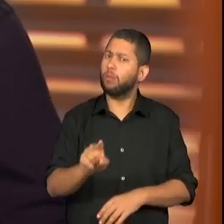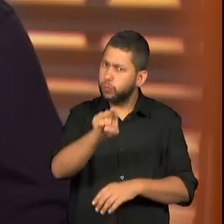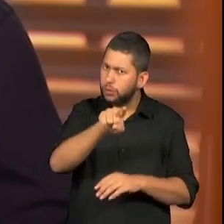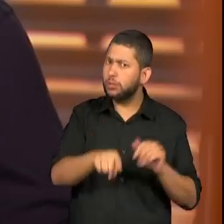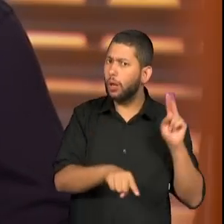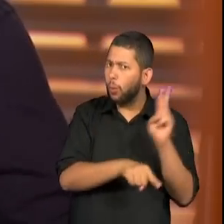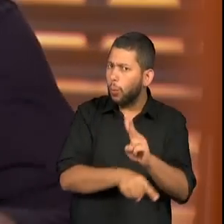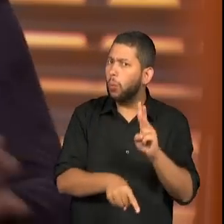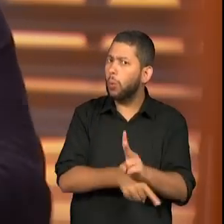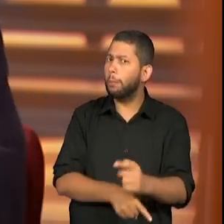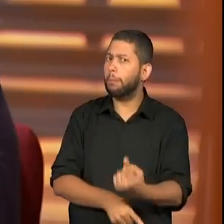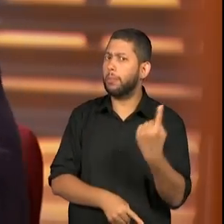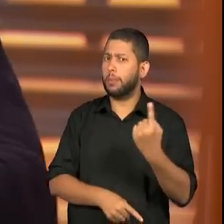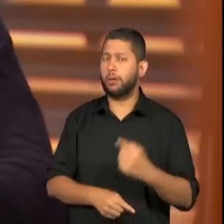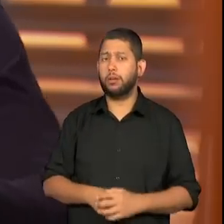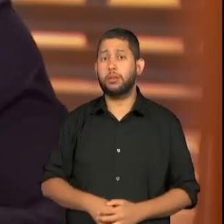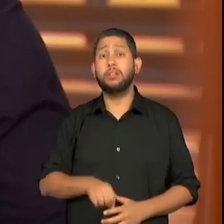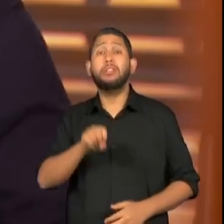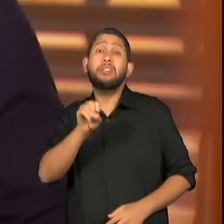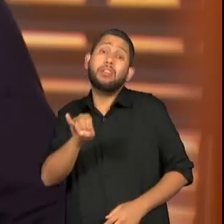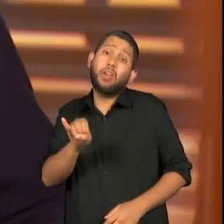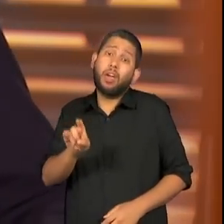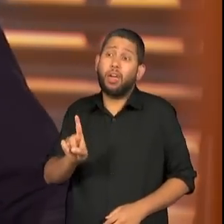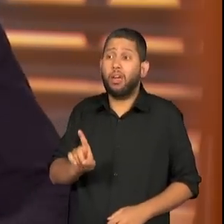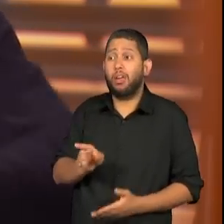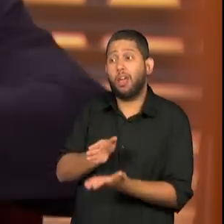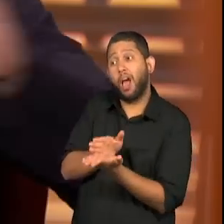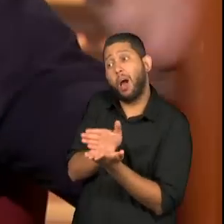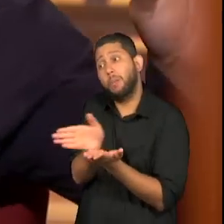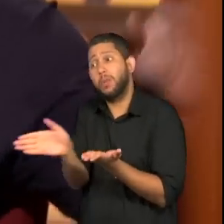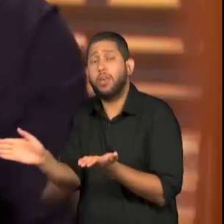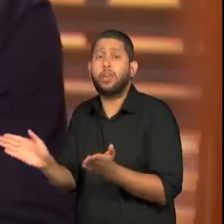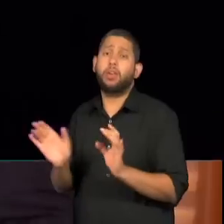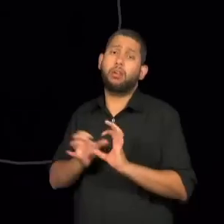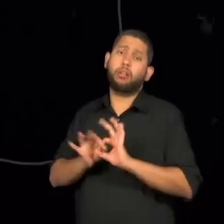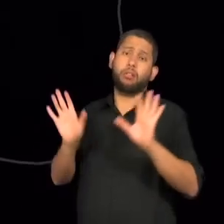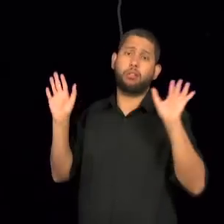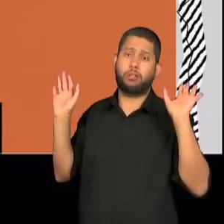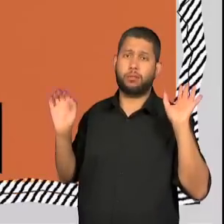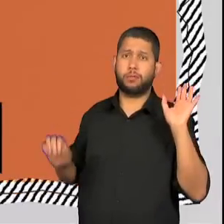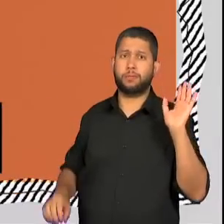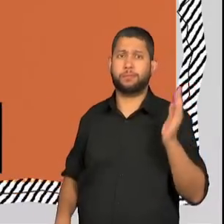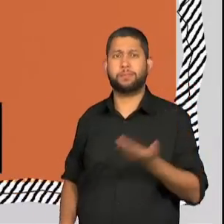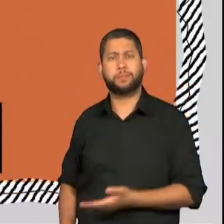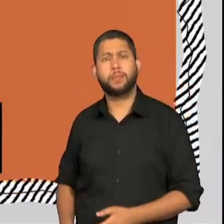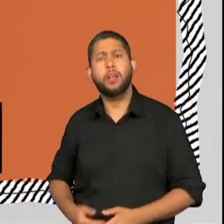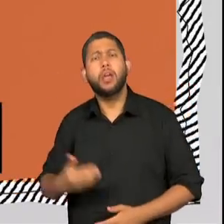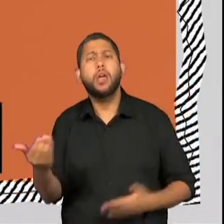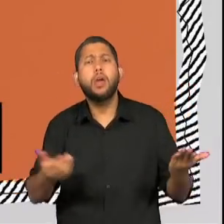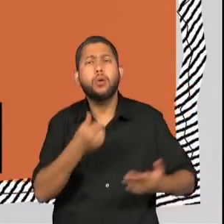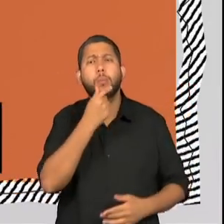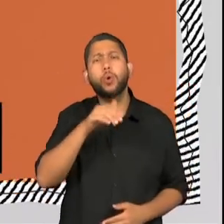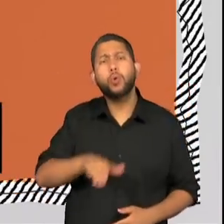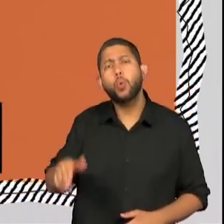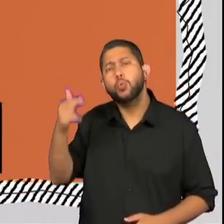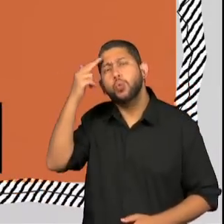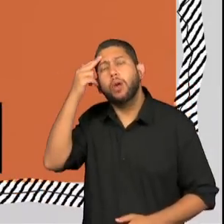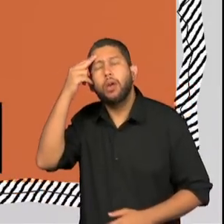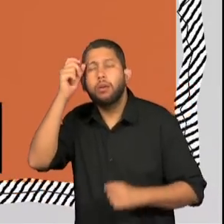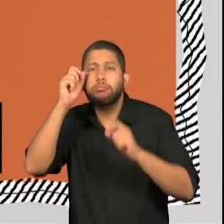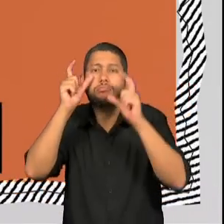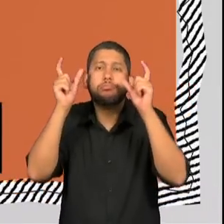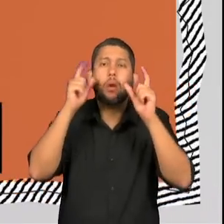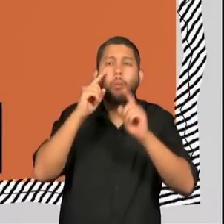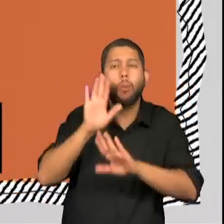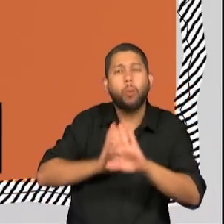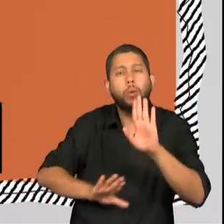você. Agora, quando o filho faz a escolha e não respeita os pais, aí é outra história. Era só mais um garoto, sonhando acordado, tomando